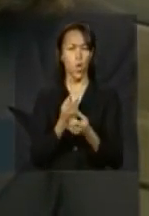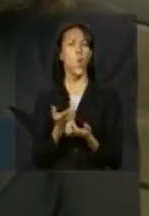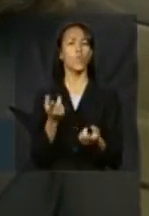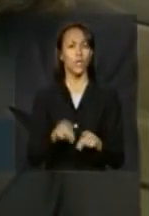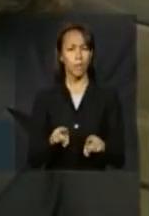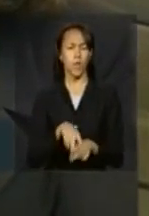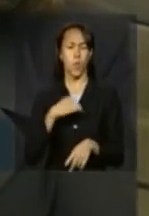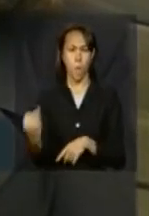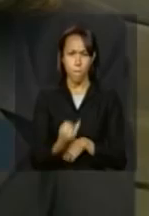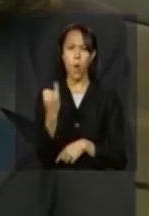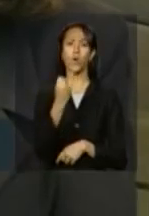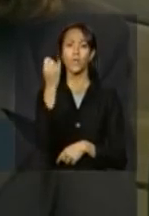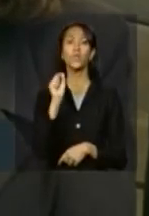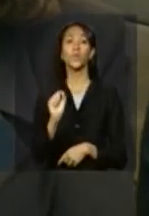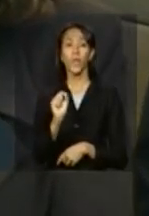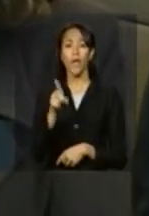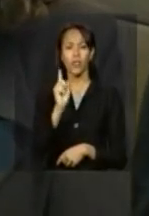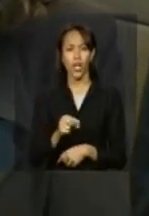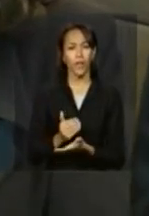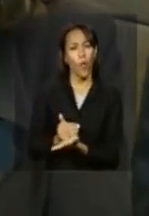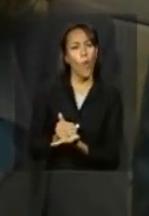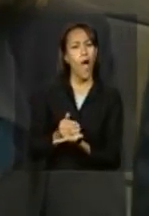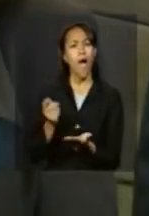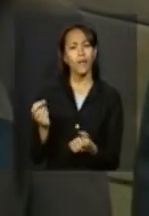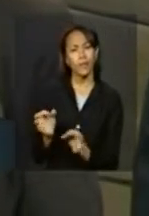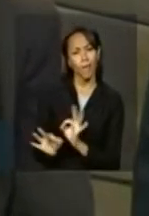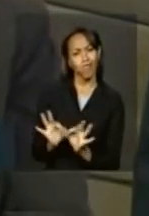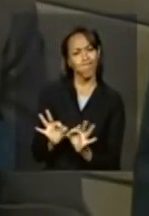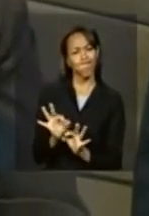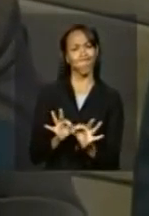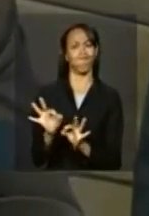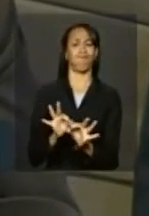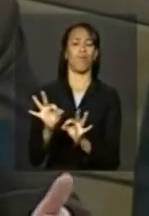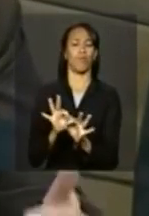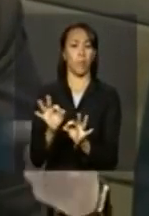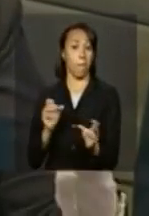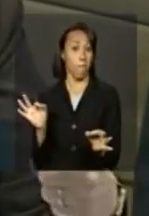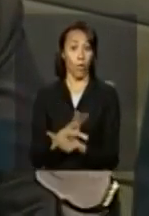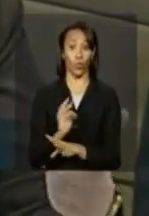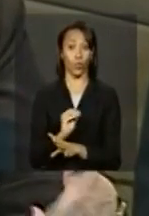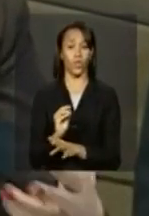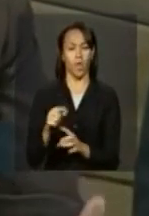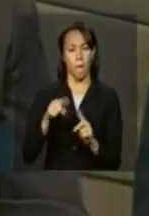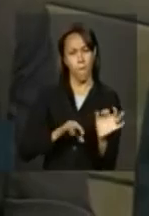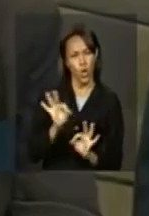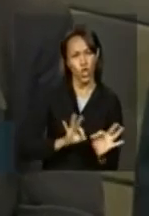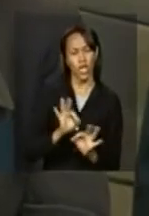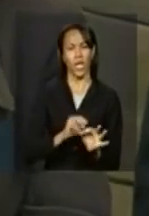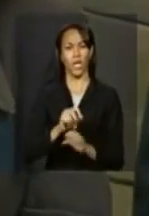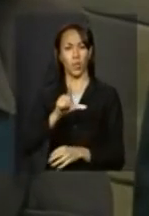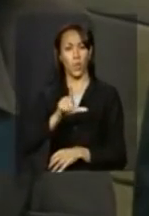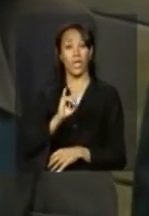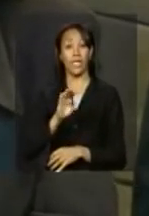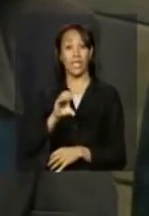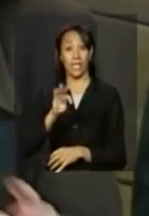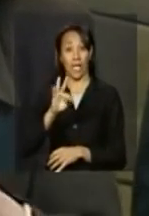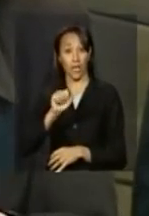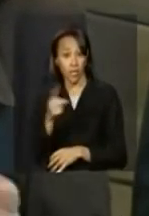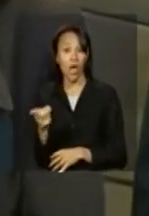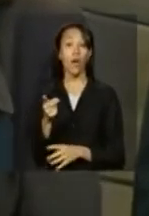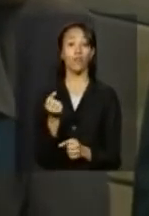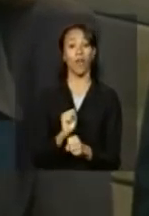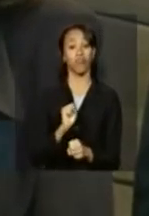parte importante delas está ainda em fase preparatória de fazer projeto, licenciamento e licitação.